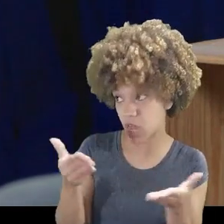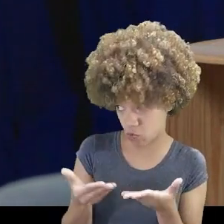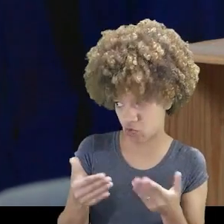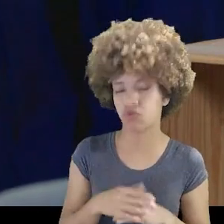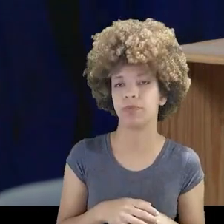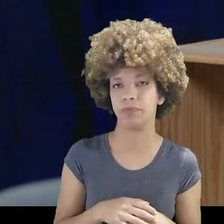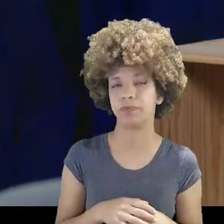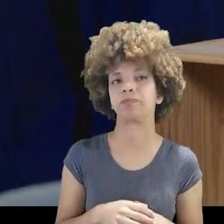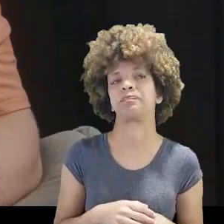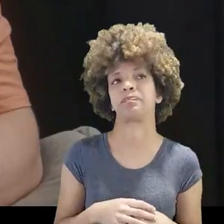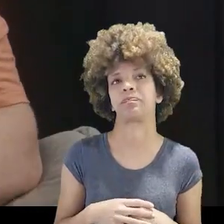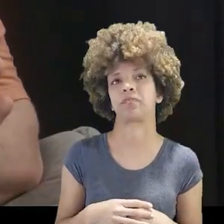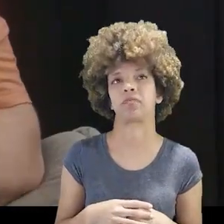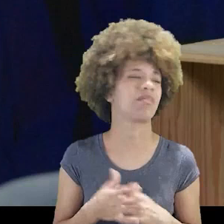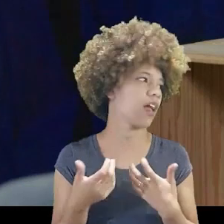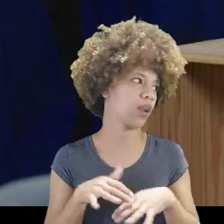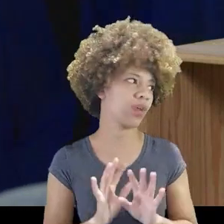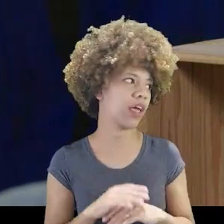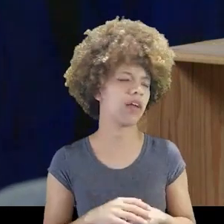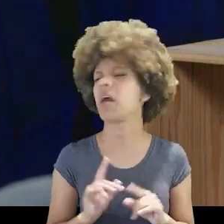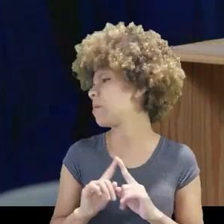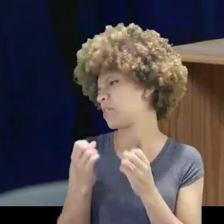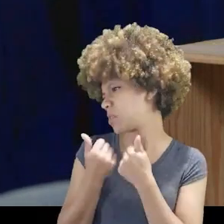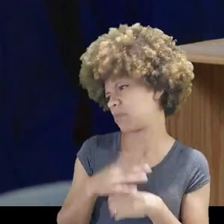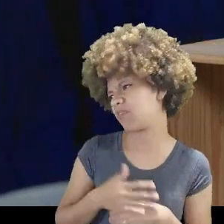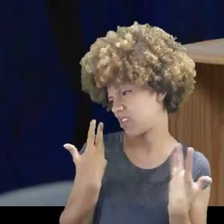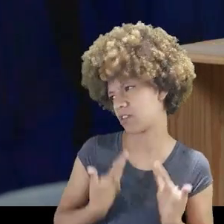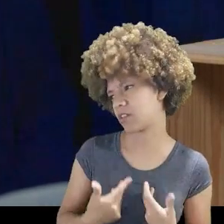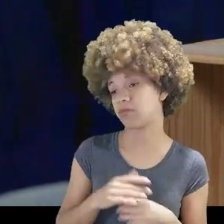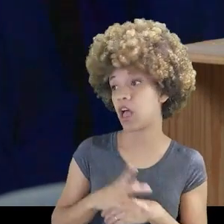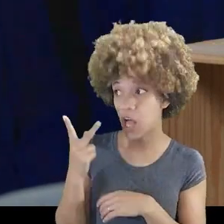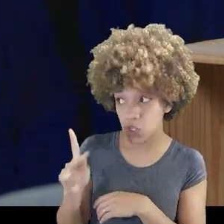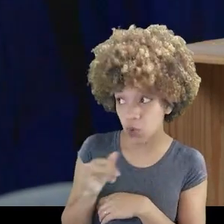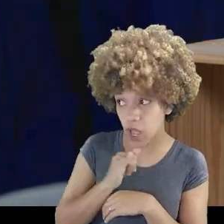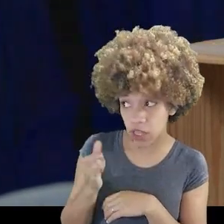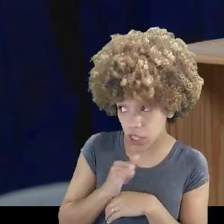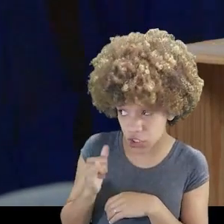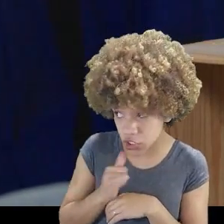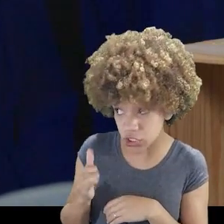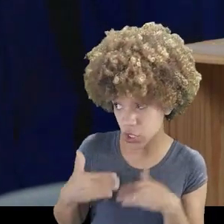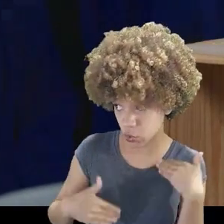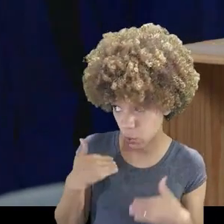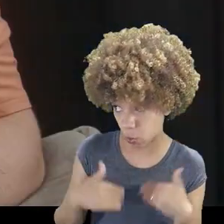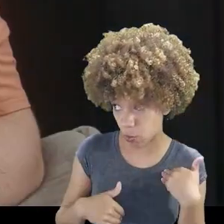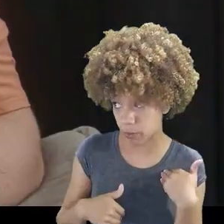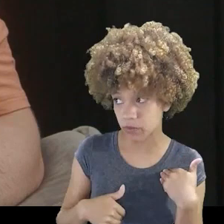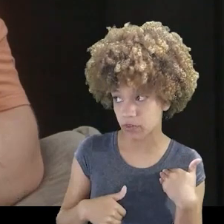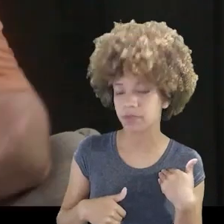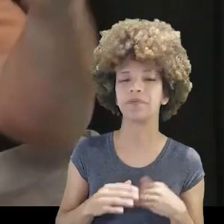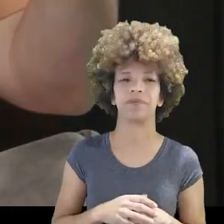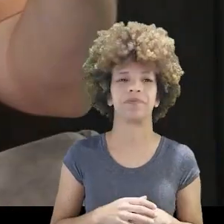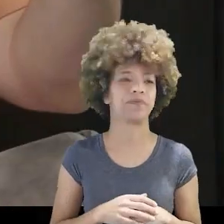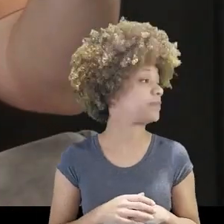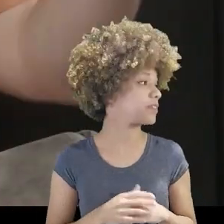é e ela não vai querer mais também fica cansada a sua energia Opa